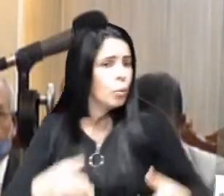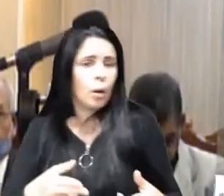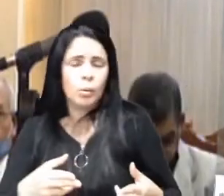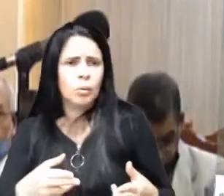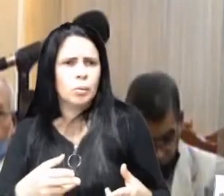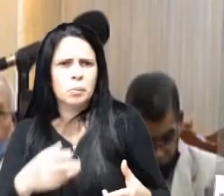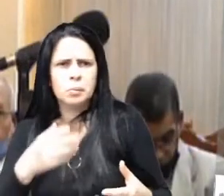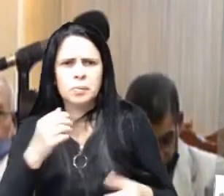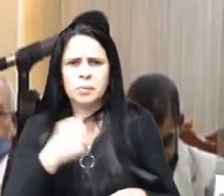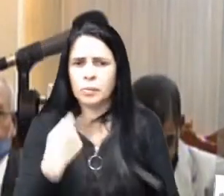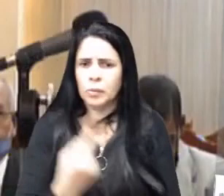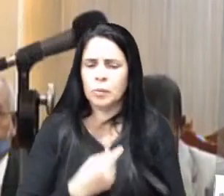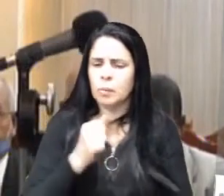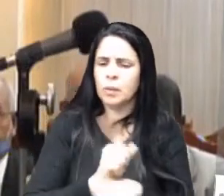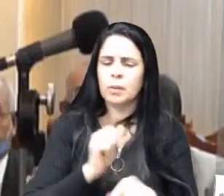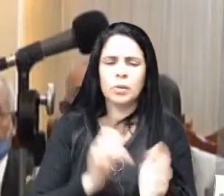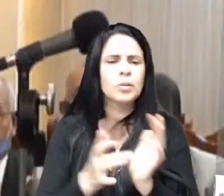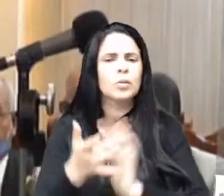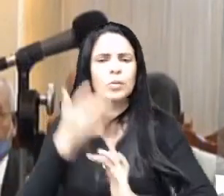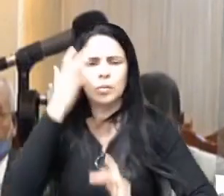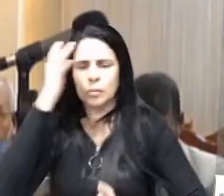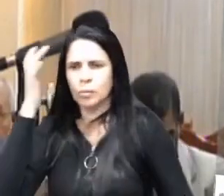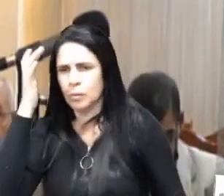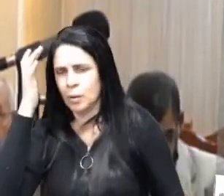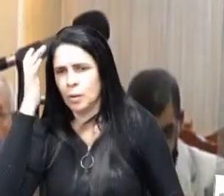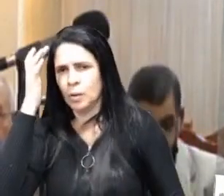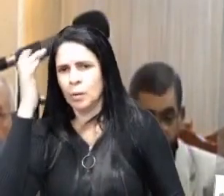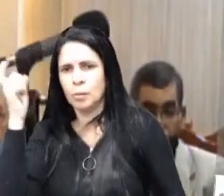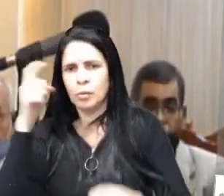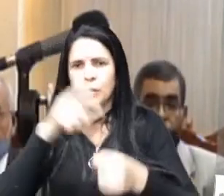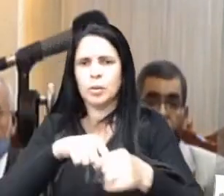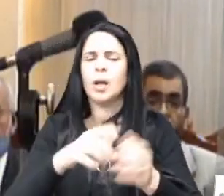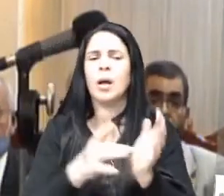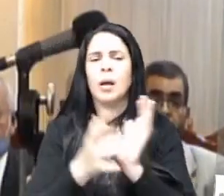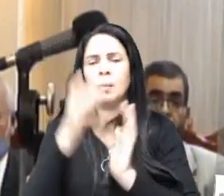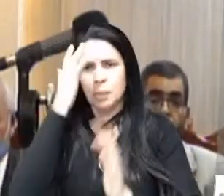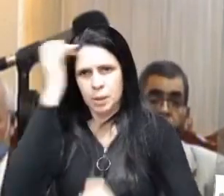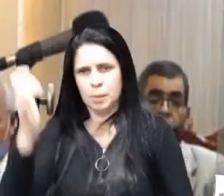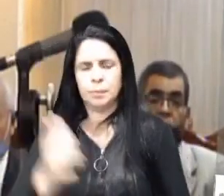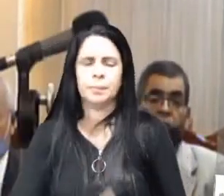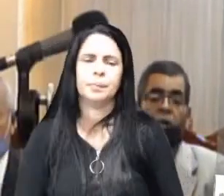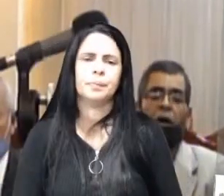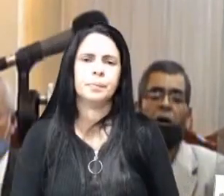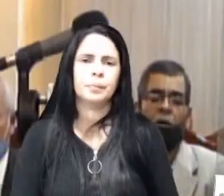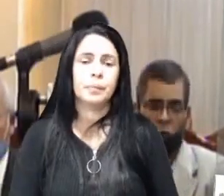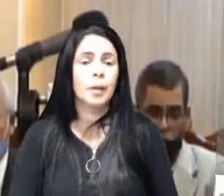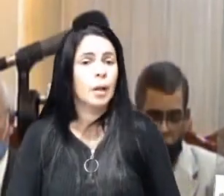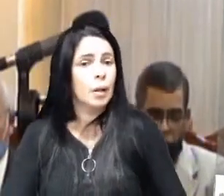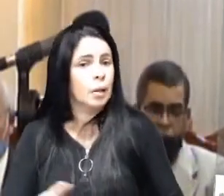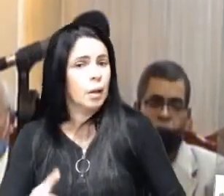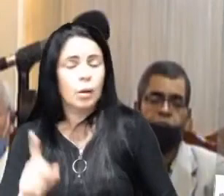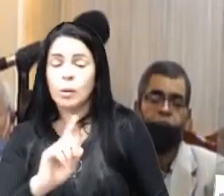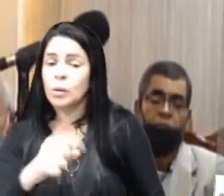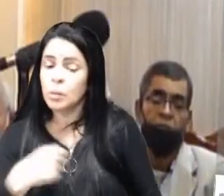amém? Amém não. Devemos viver hoje como se Cristo voltasse